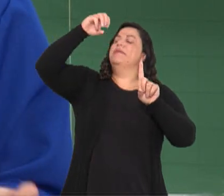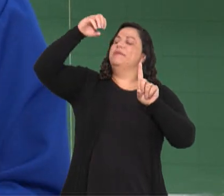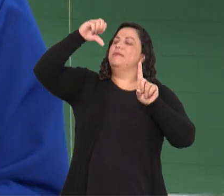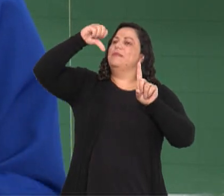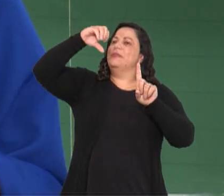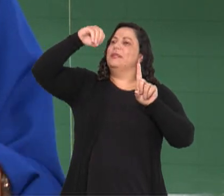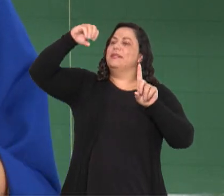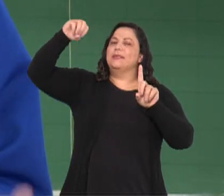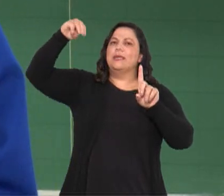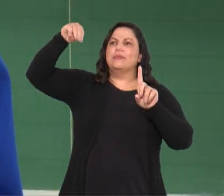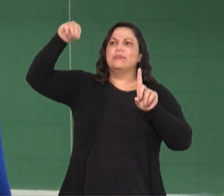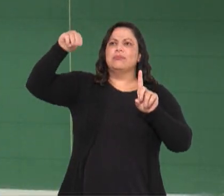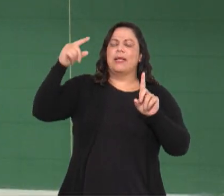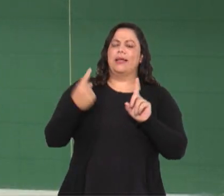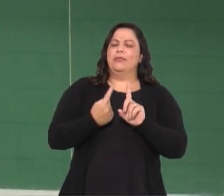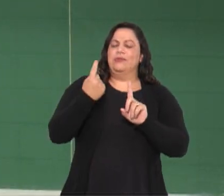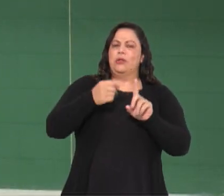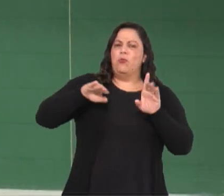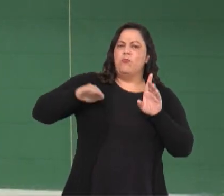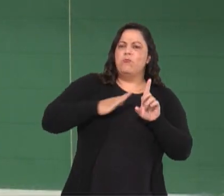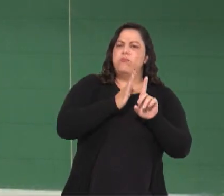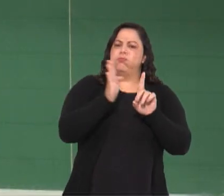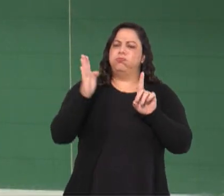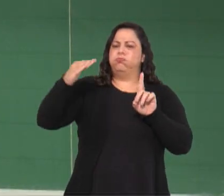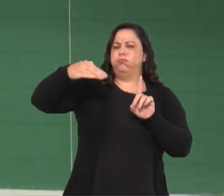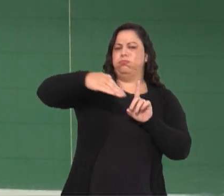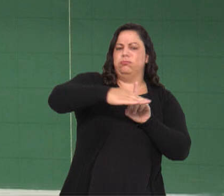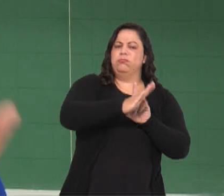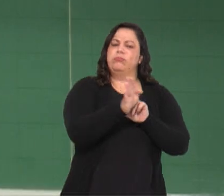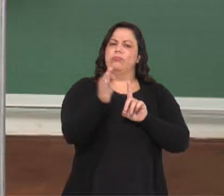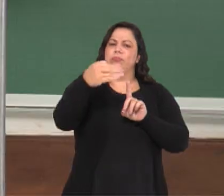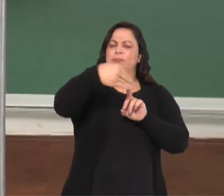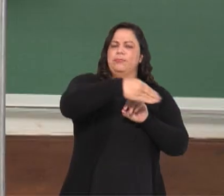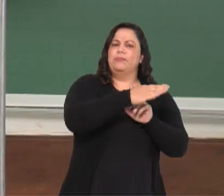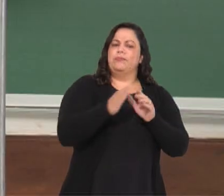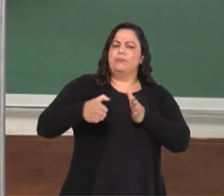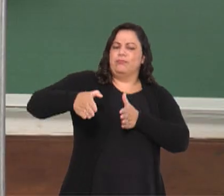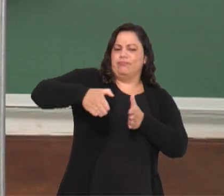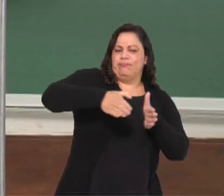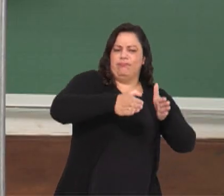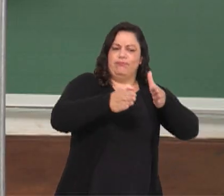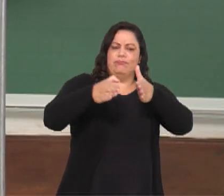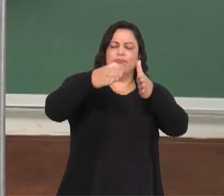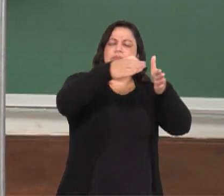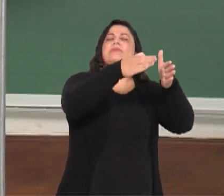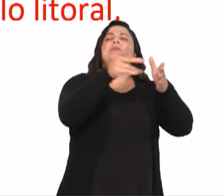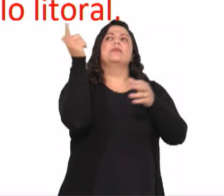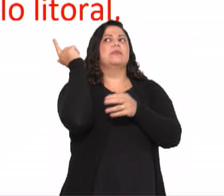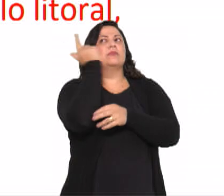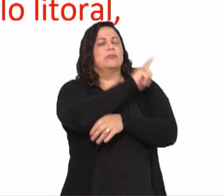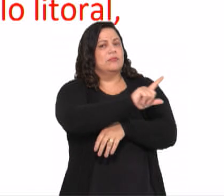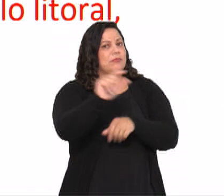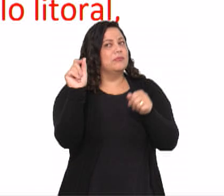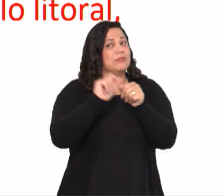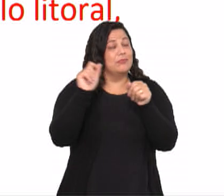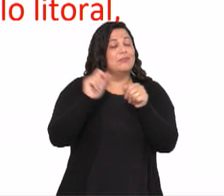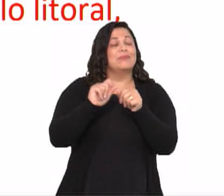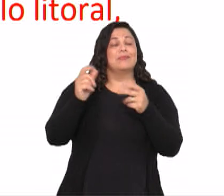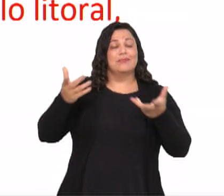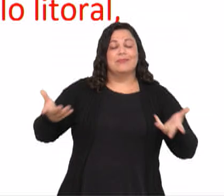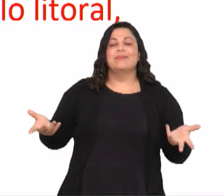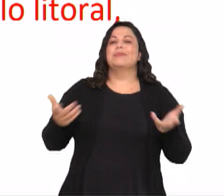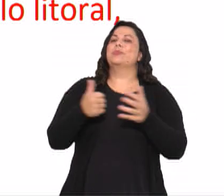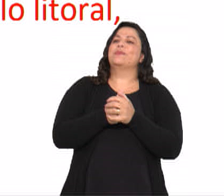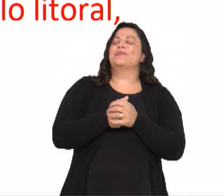questão física dificultava a construção, mas mesmo assim ela foi feita, né? E a importância do escoamento, então